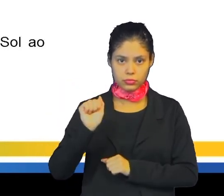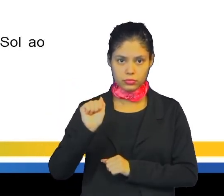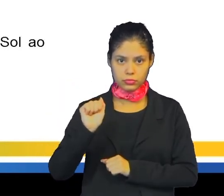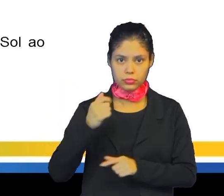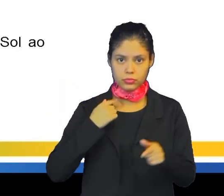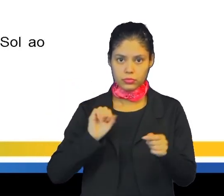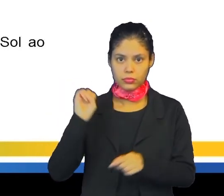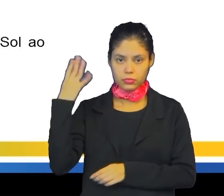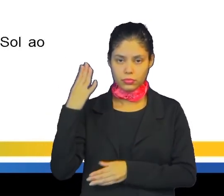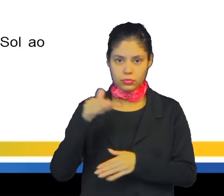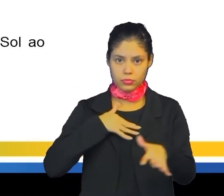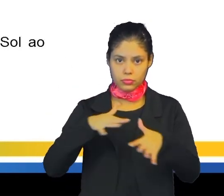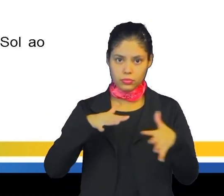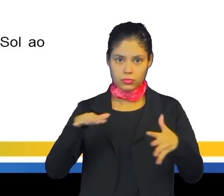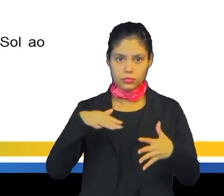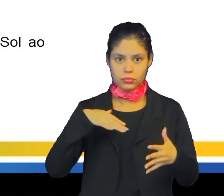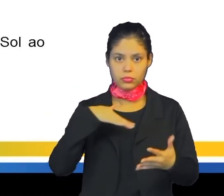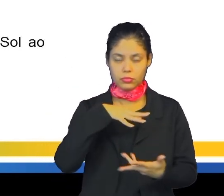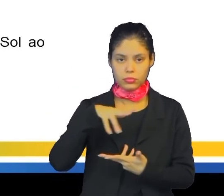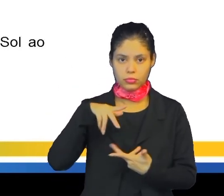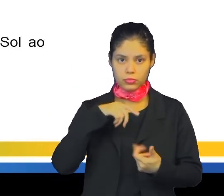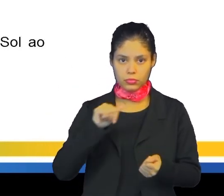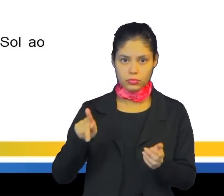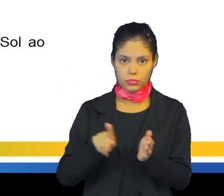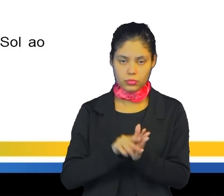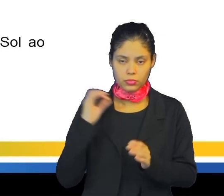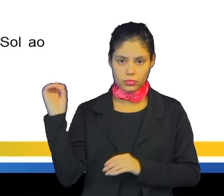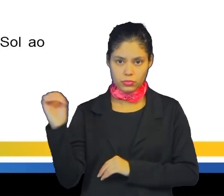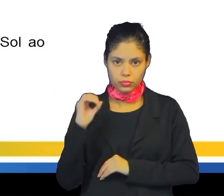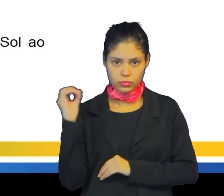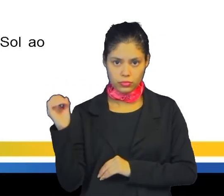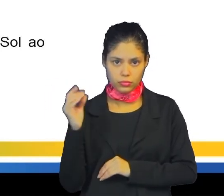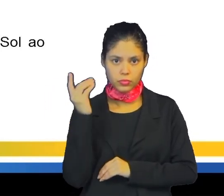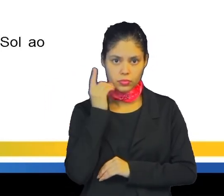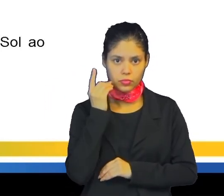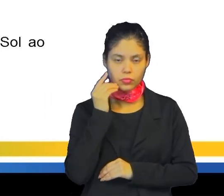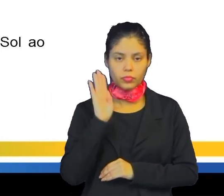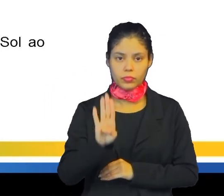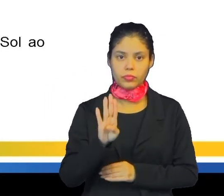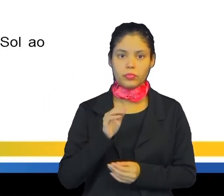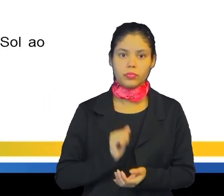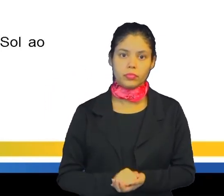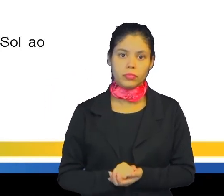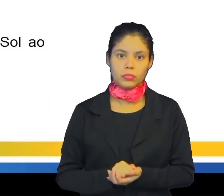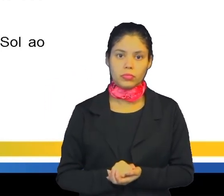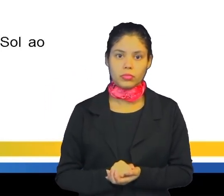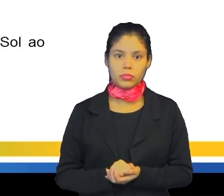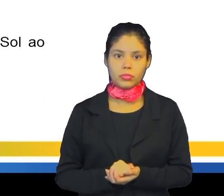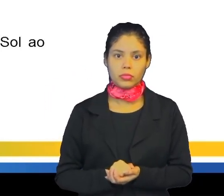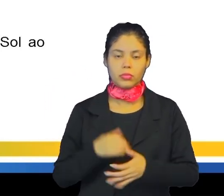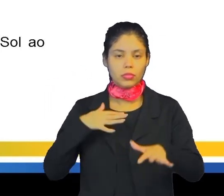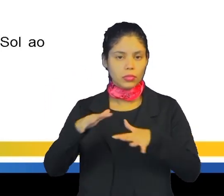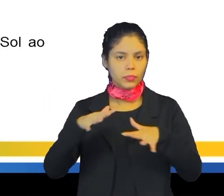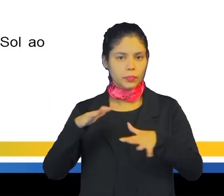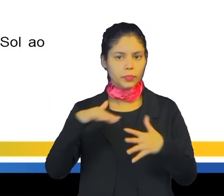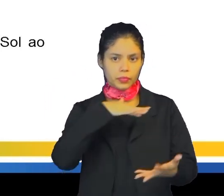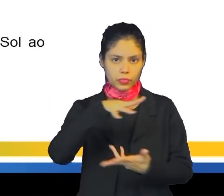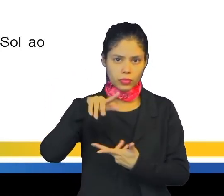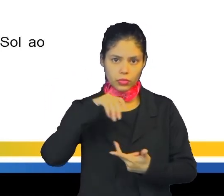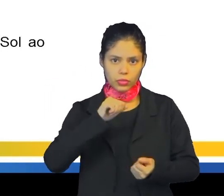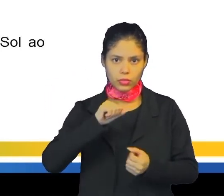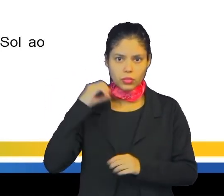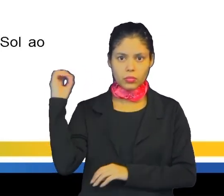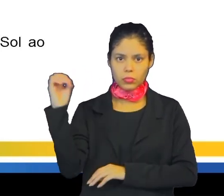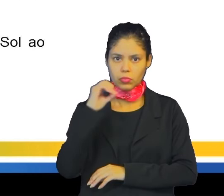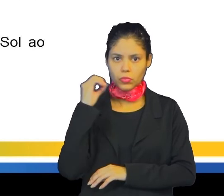ocorrência do processo de movimentação da Terra ao redor de si mesmo ao longo do dia B deslocação da